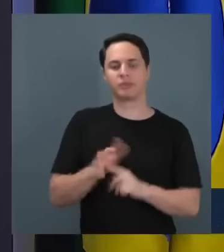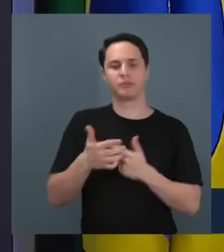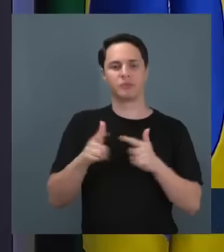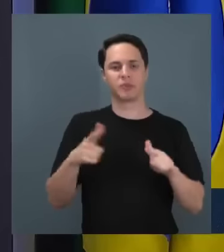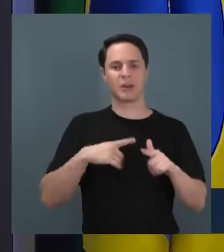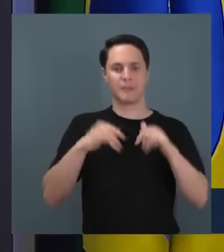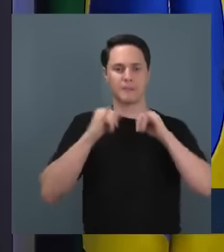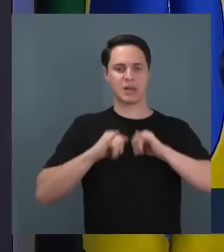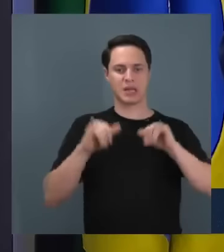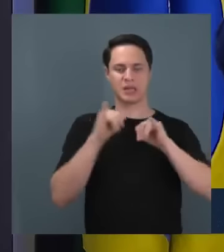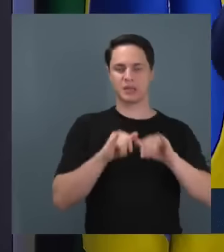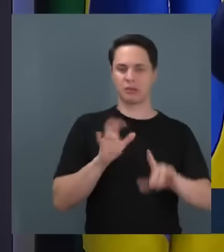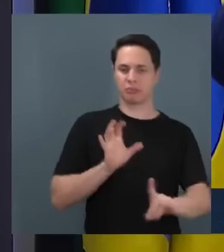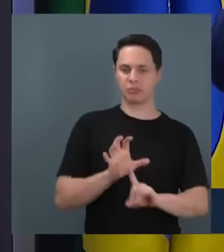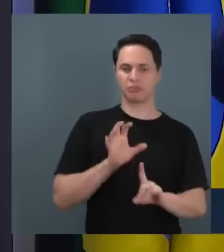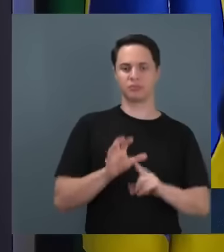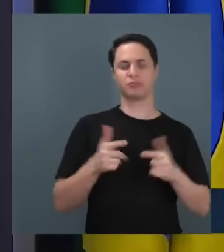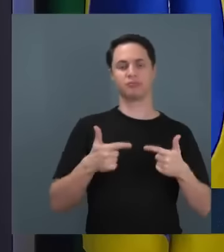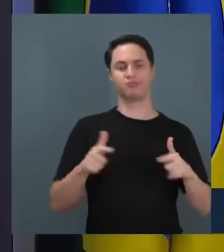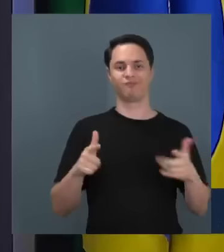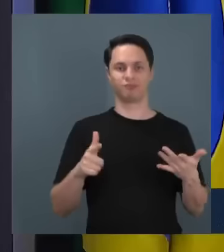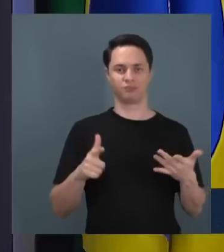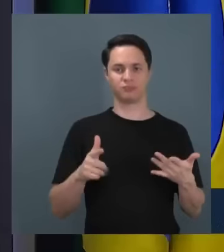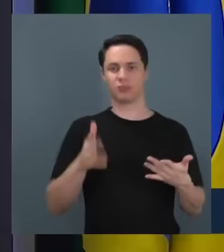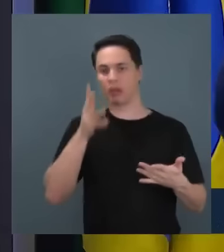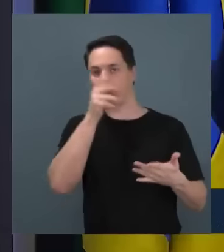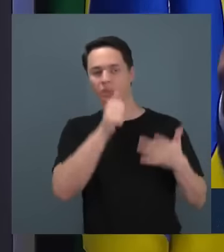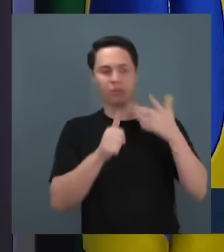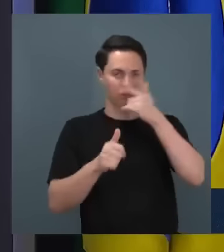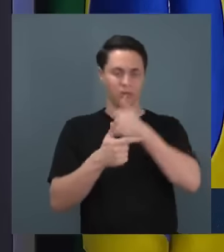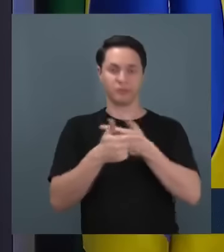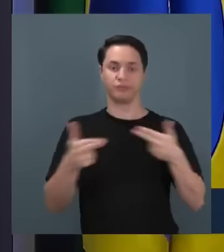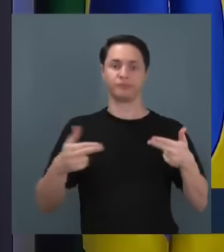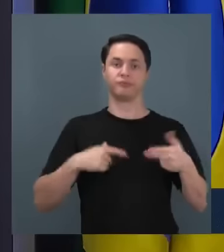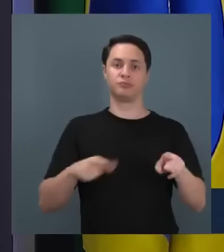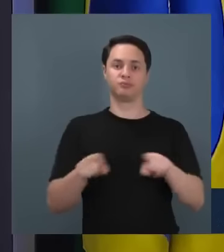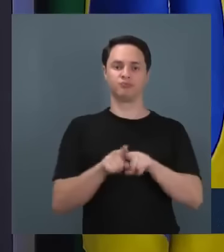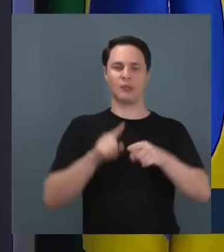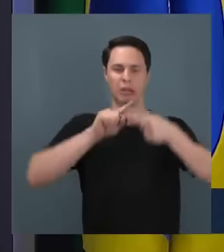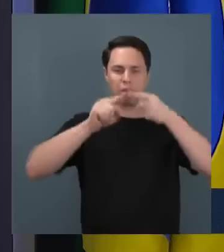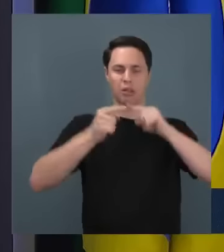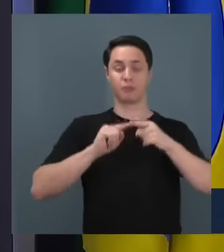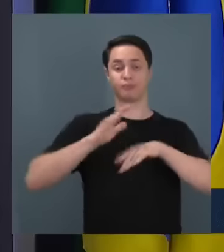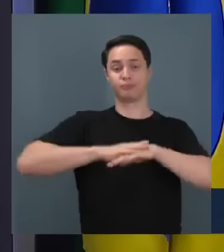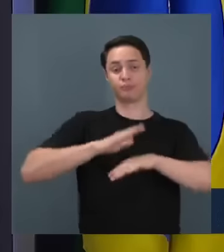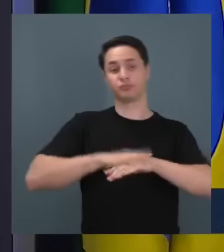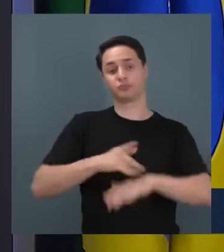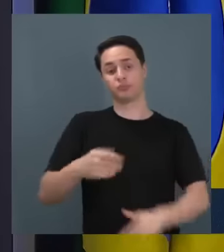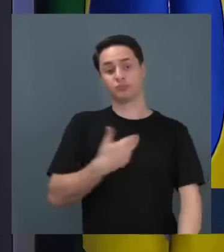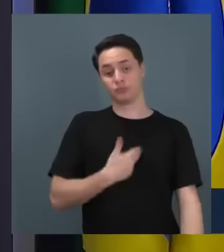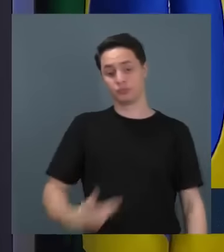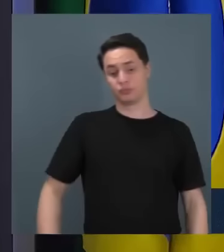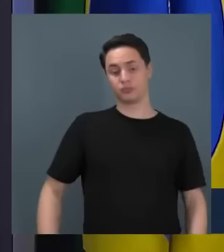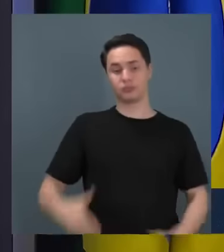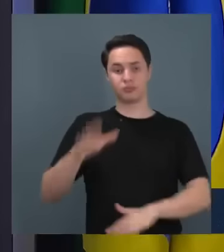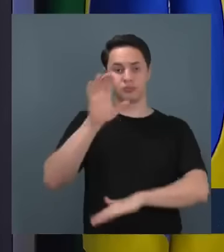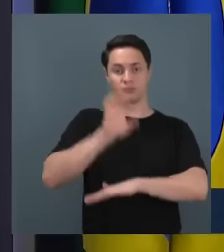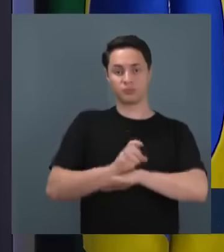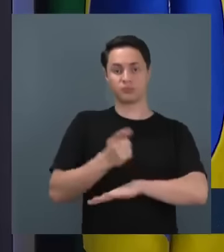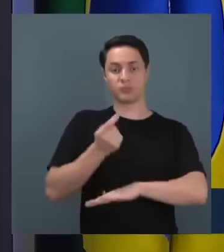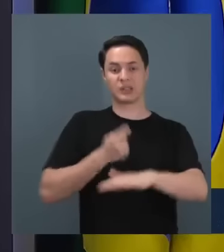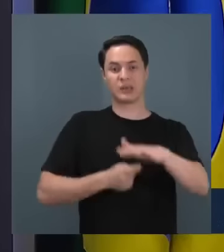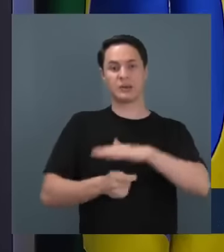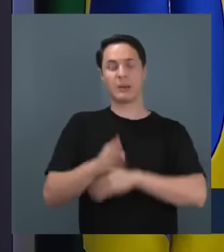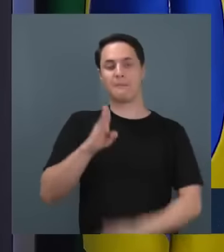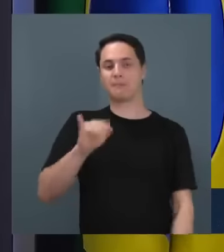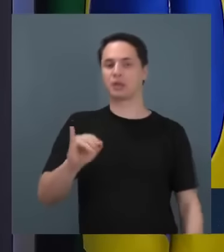mídia, salvo exceções, que foram cooptadas pelo governo do estado com patrocínios de